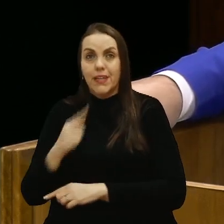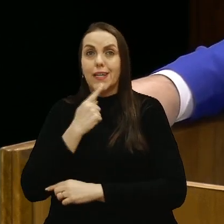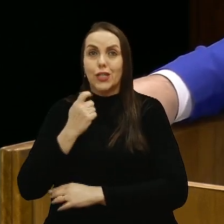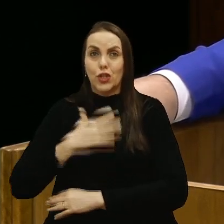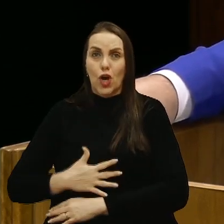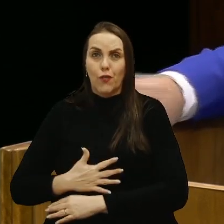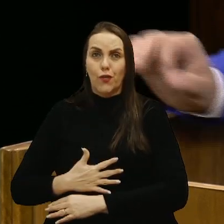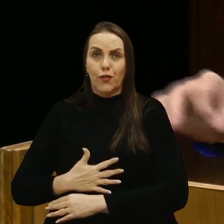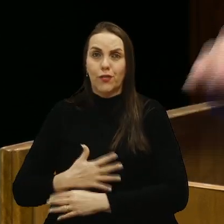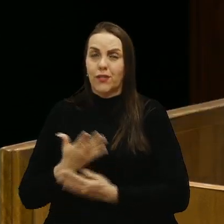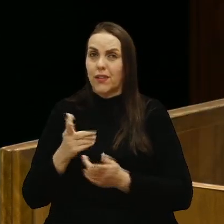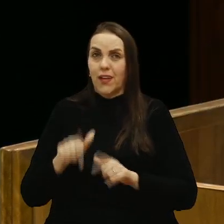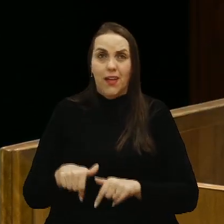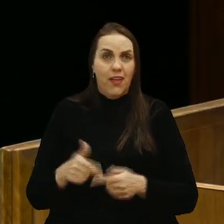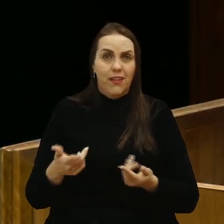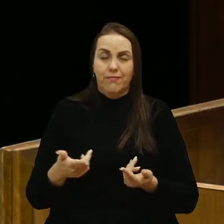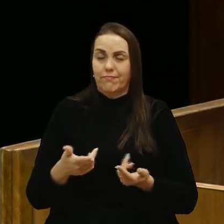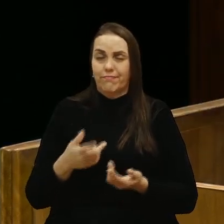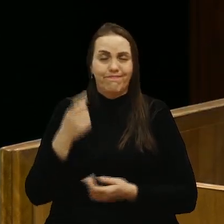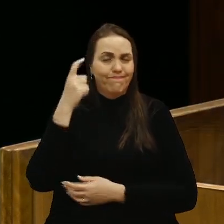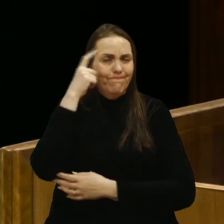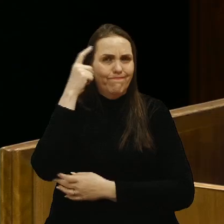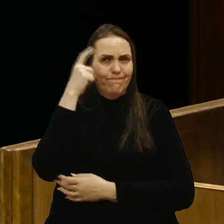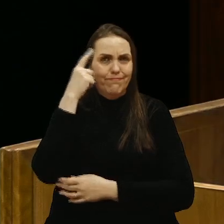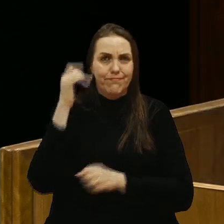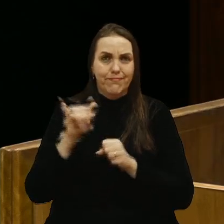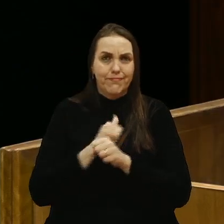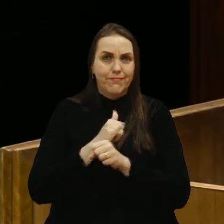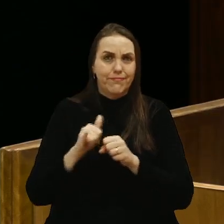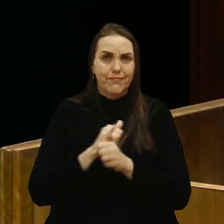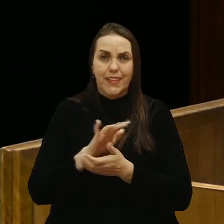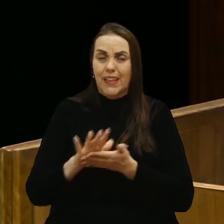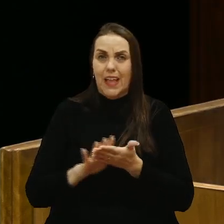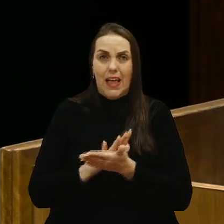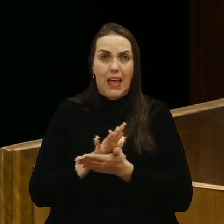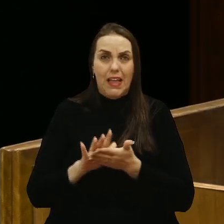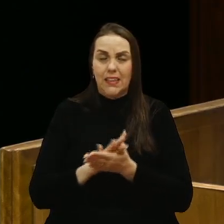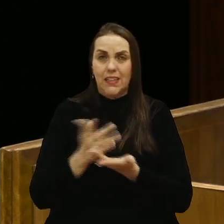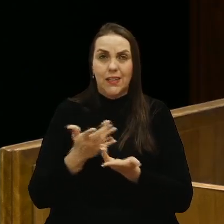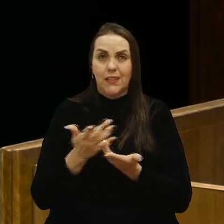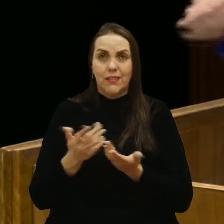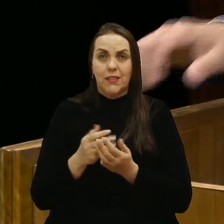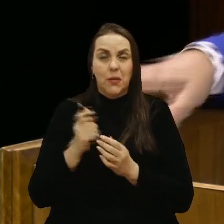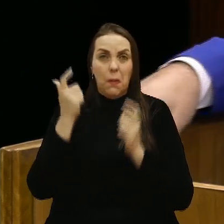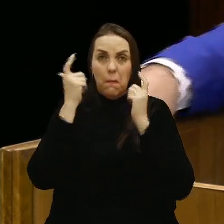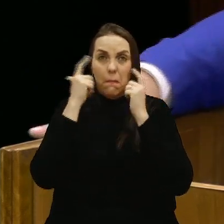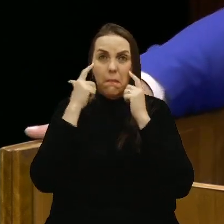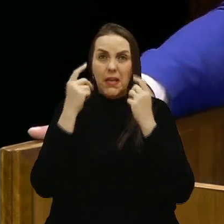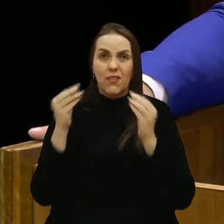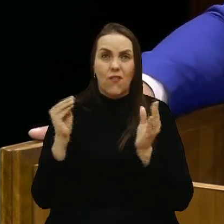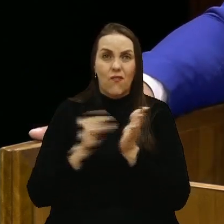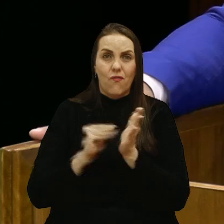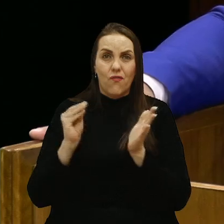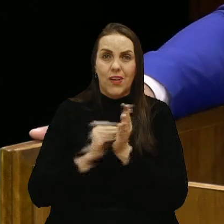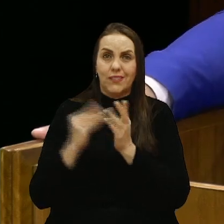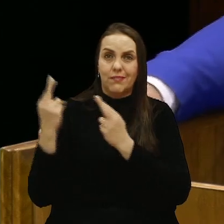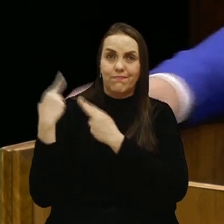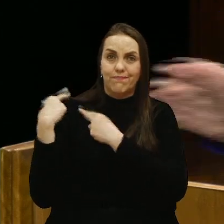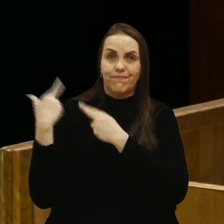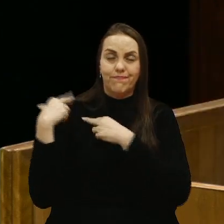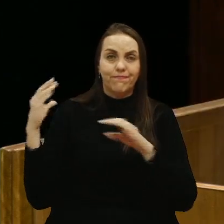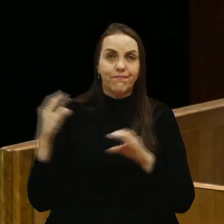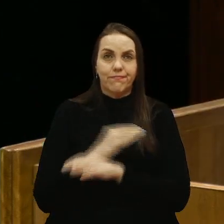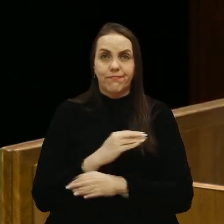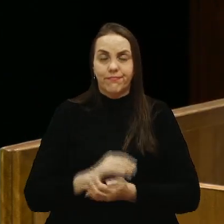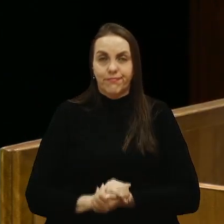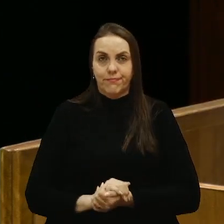Isso é absolutamente impensado, inconsequente e de total irresponsabilidade.